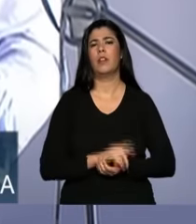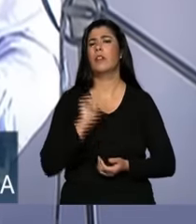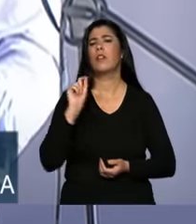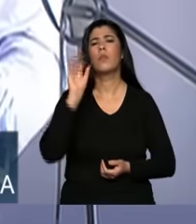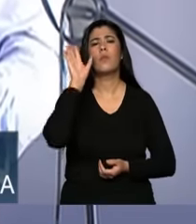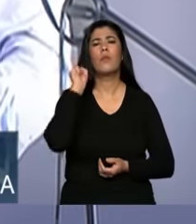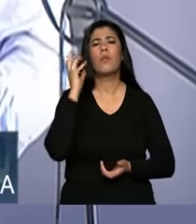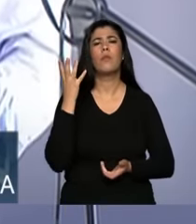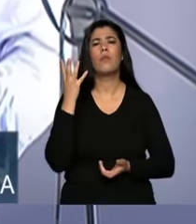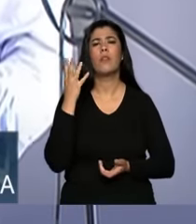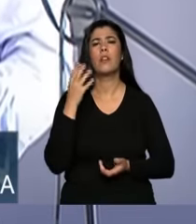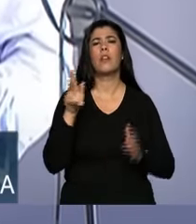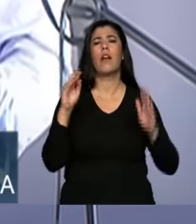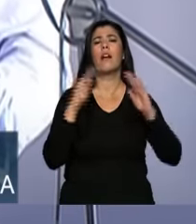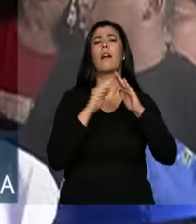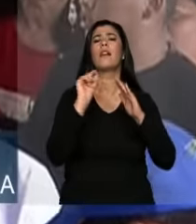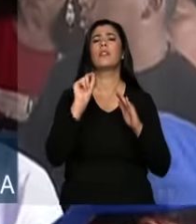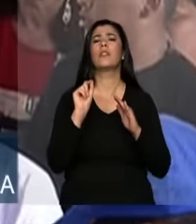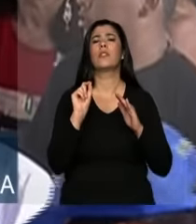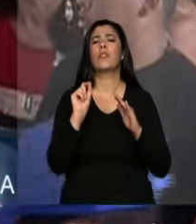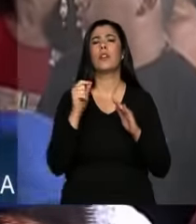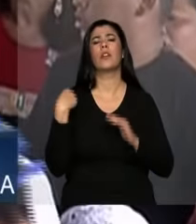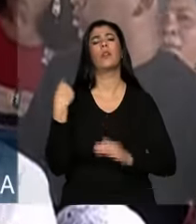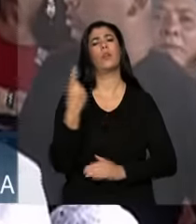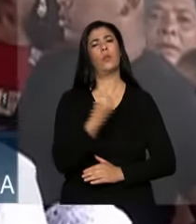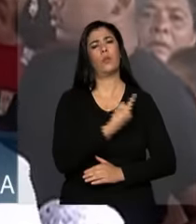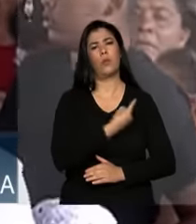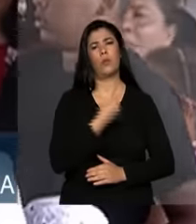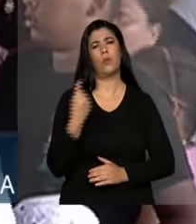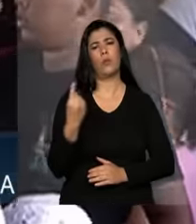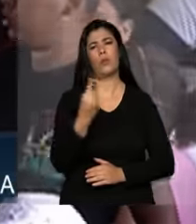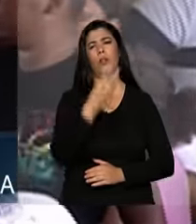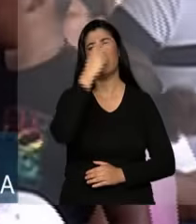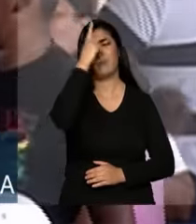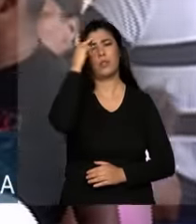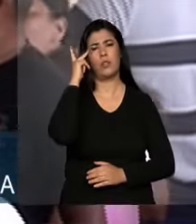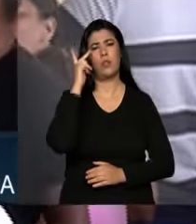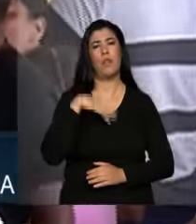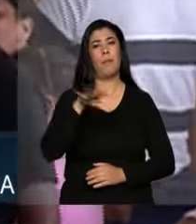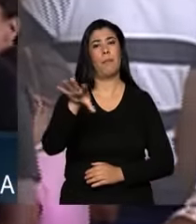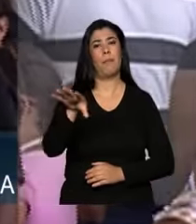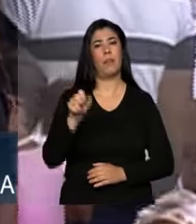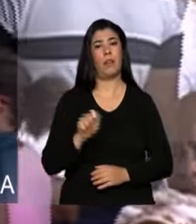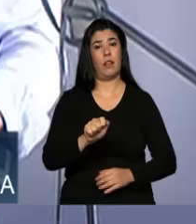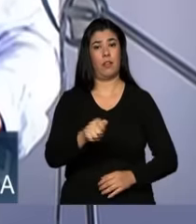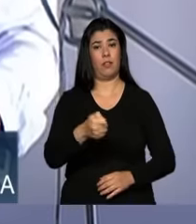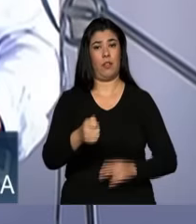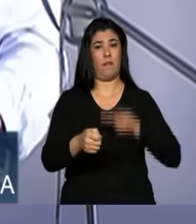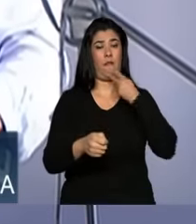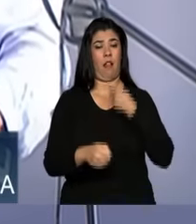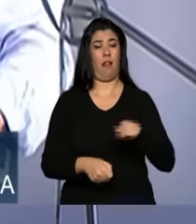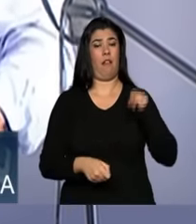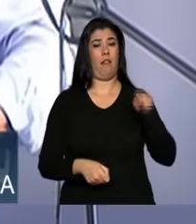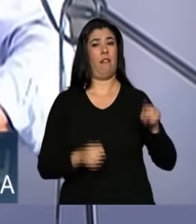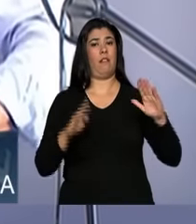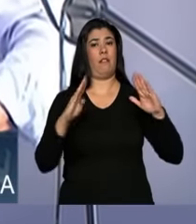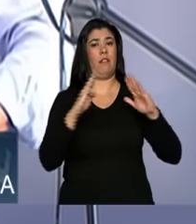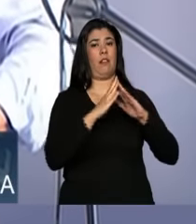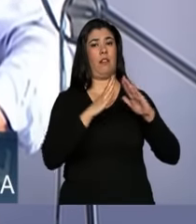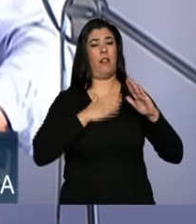Eu não ouvi. A casa é... Cada um poderá pegar a chave e dizer, essa casa